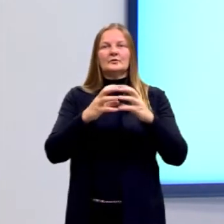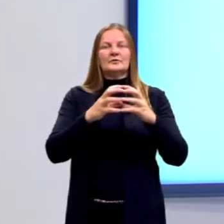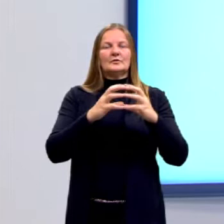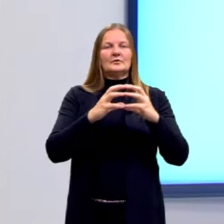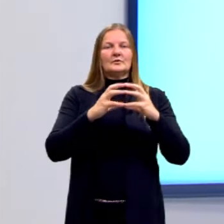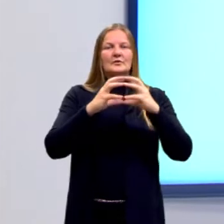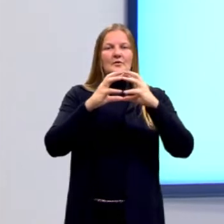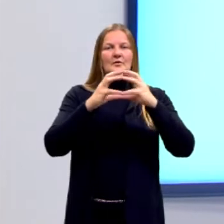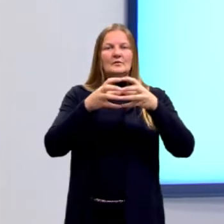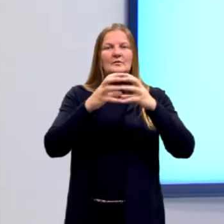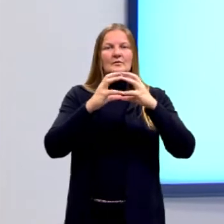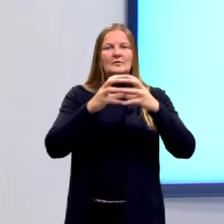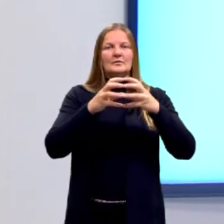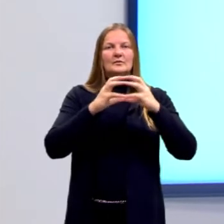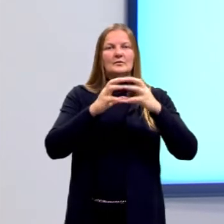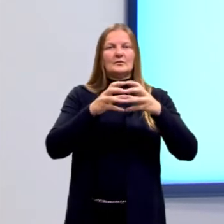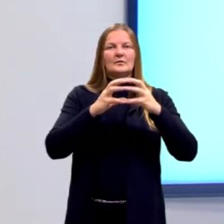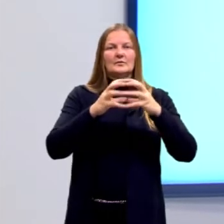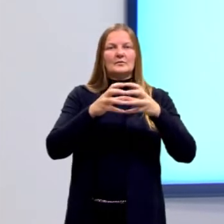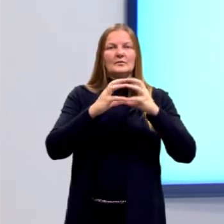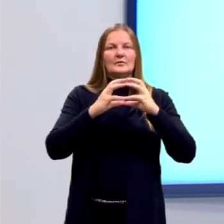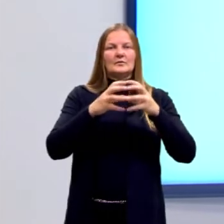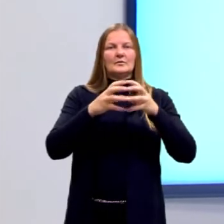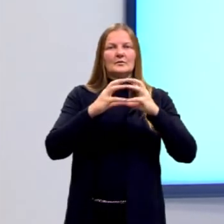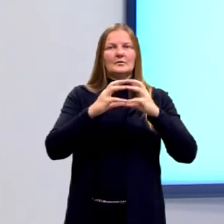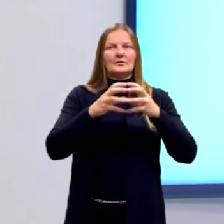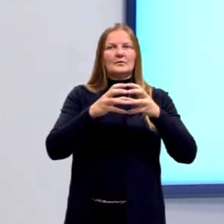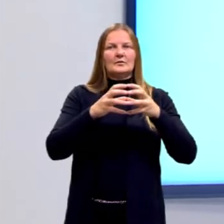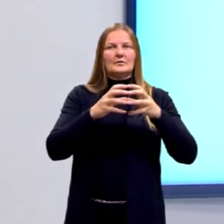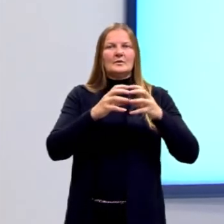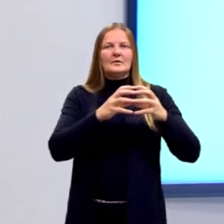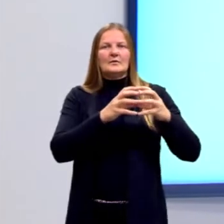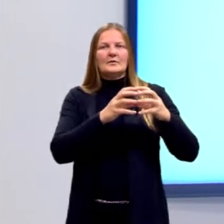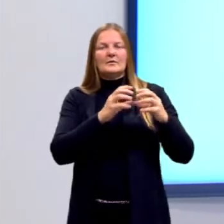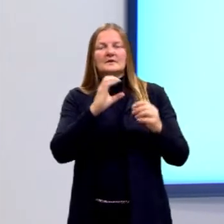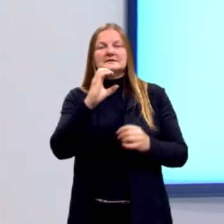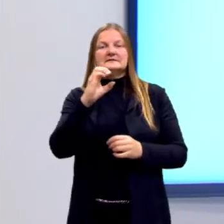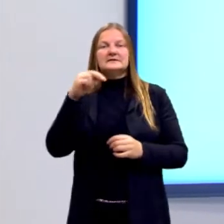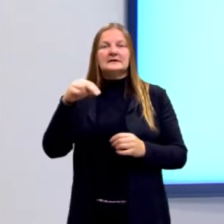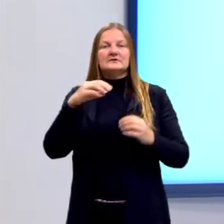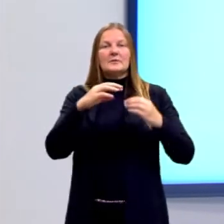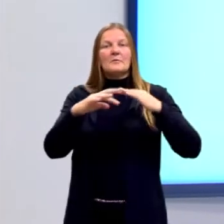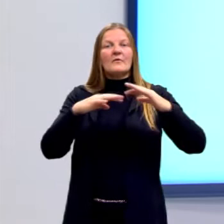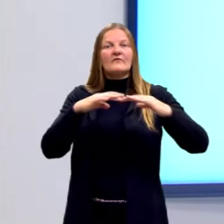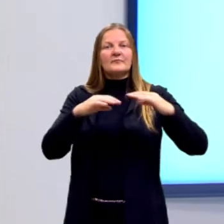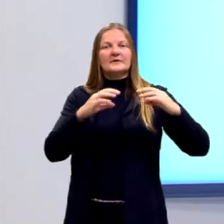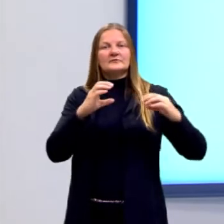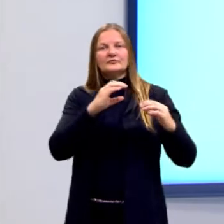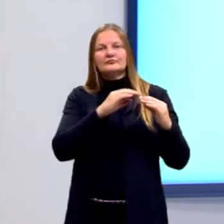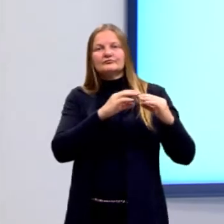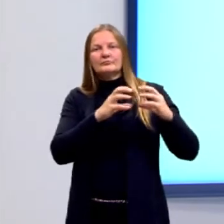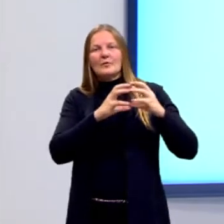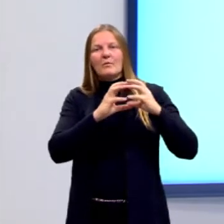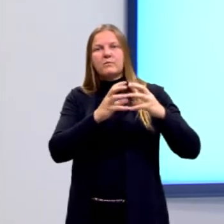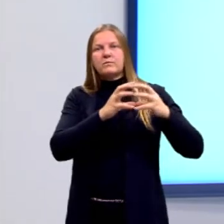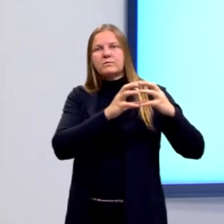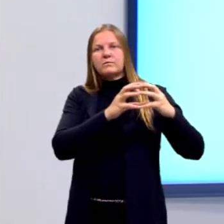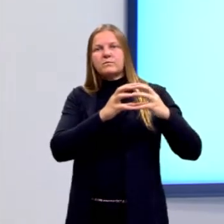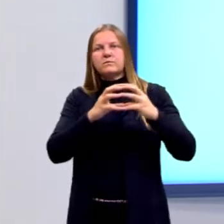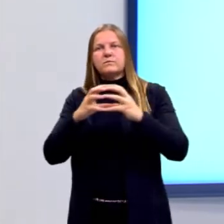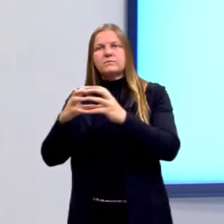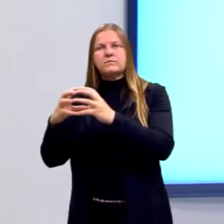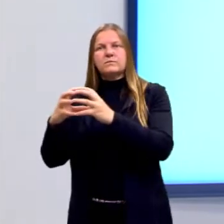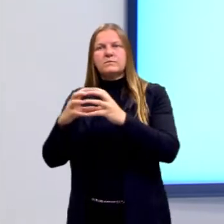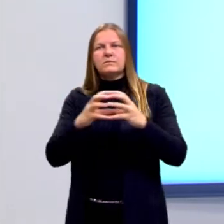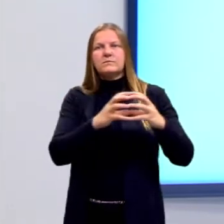essa parte né que ela perdeu de energia potencial se transformou em a cinética né que a do movimento para ela entrar em